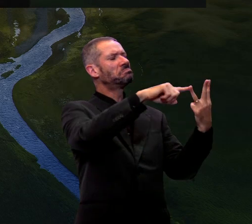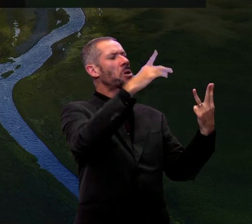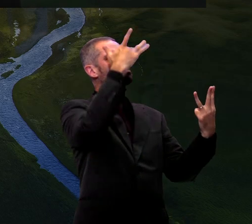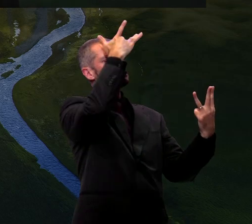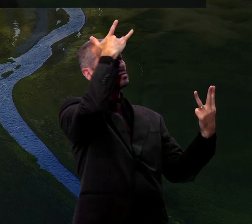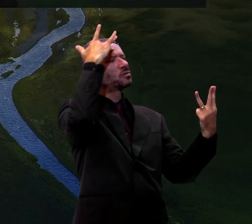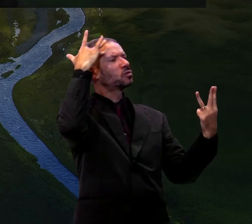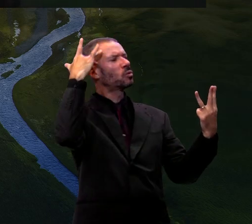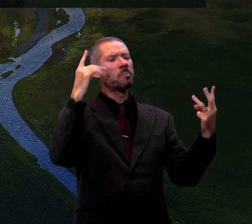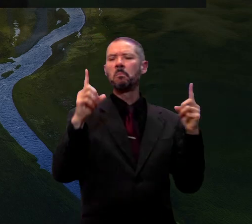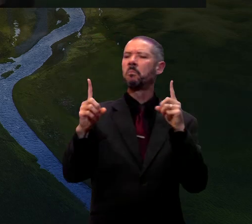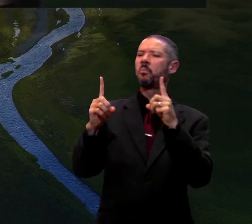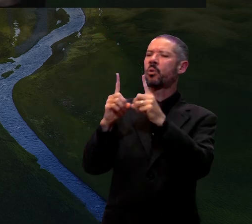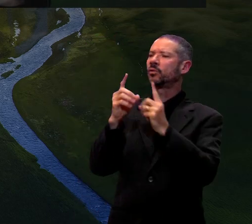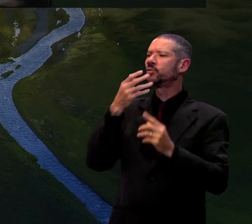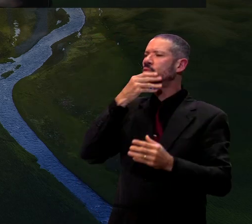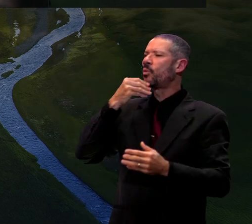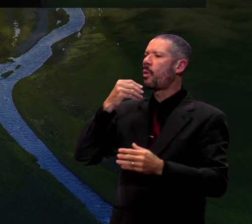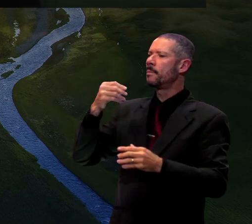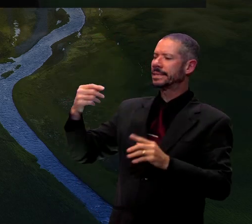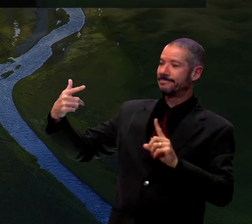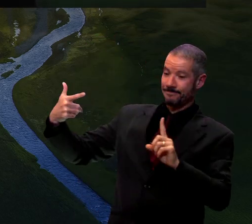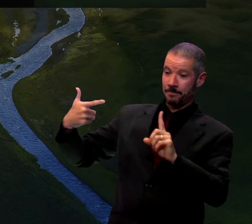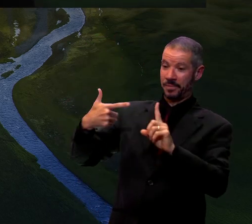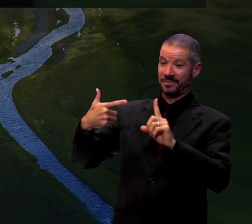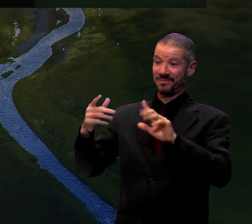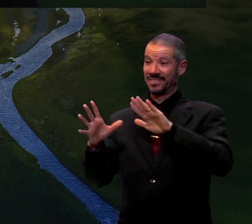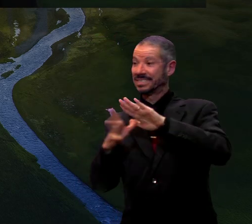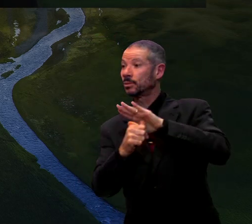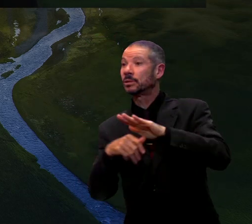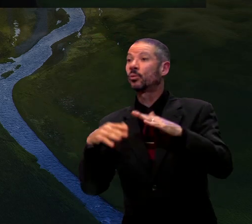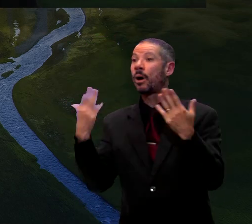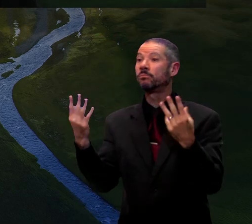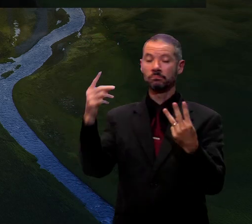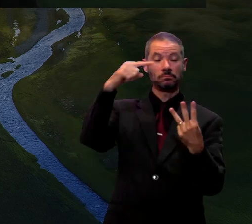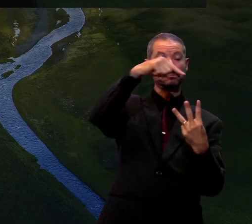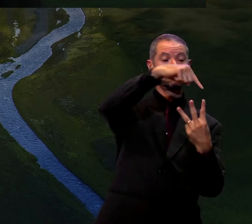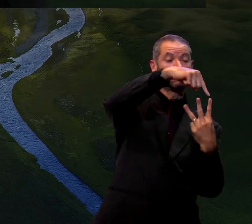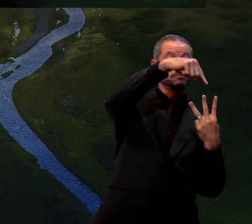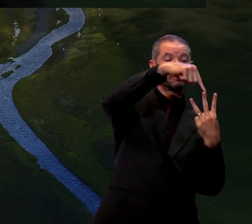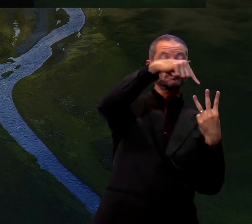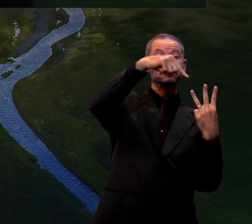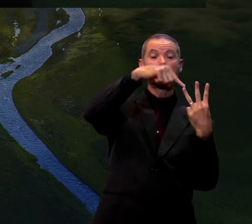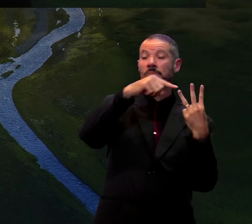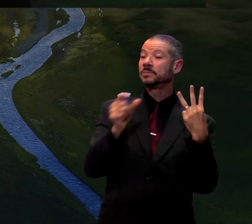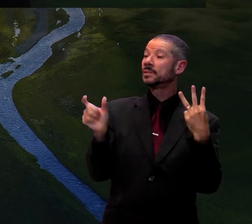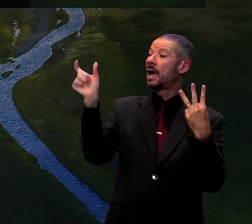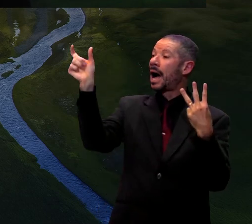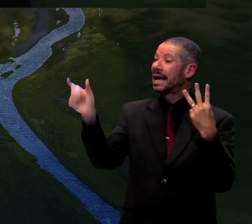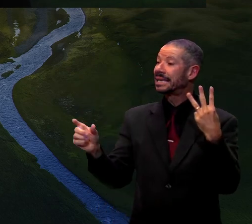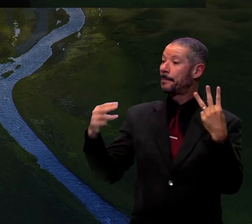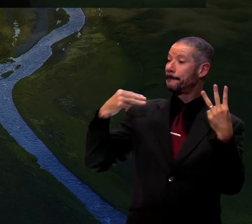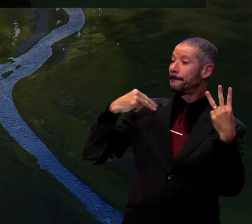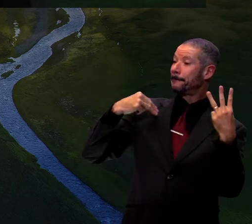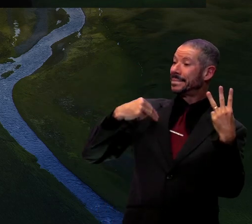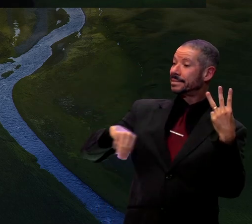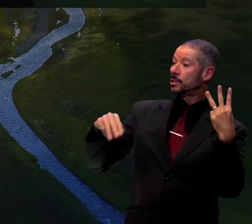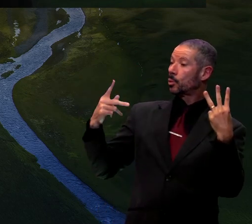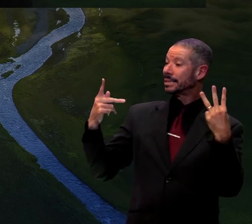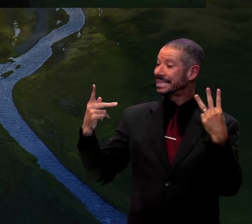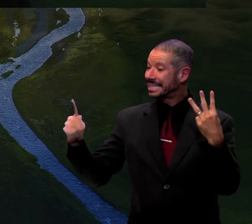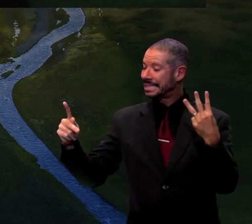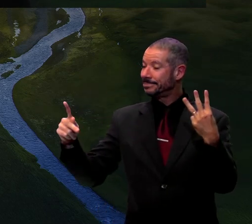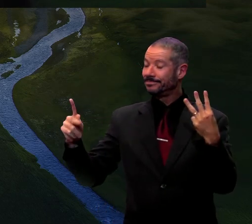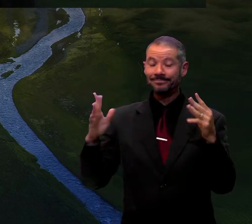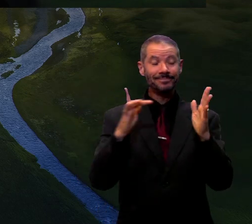acha que foi o próximo do homem que caiu nas mãos dos assaltantes? Aquele que teve misericórdia dele. E